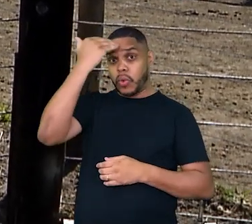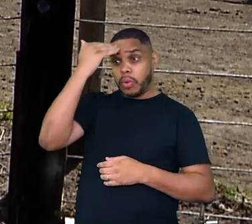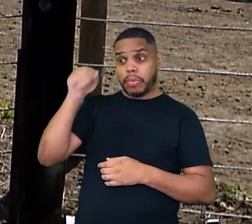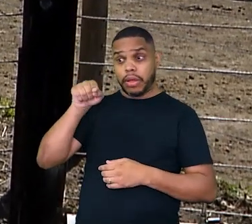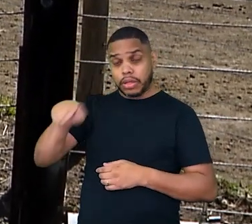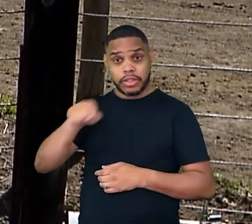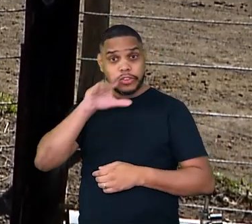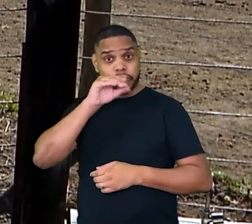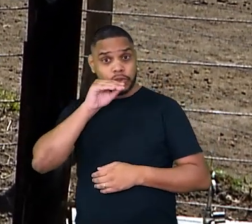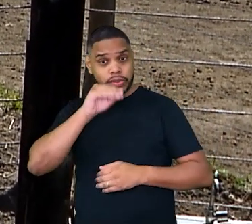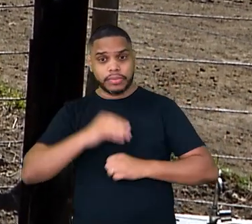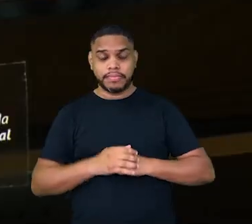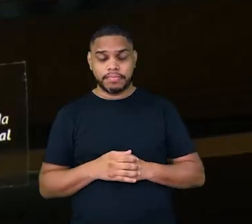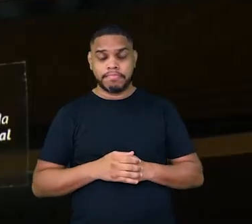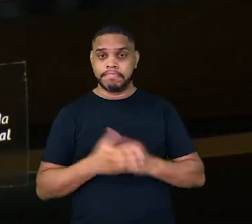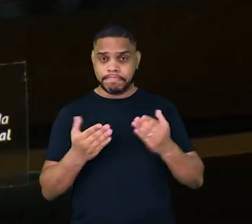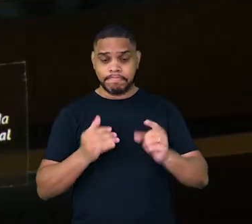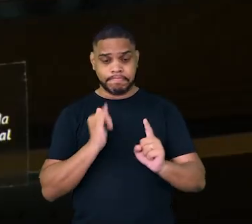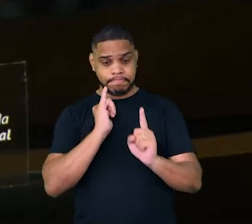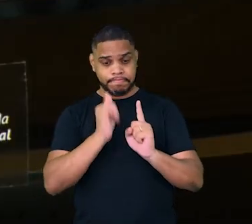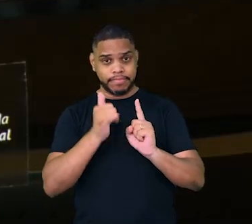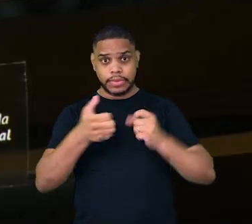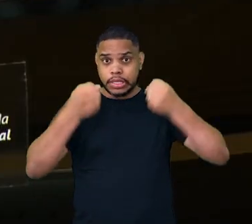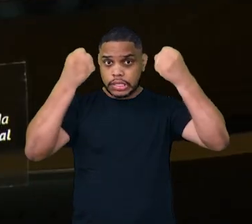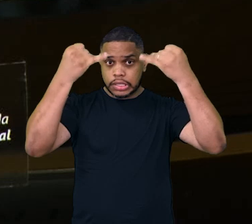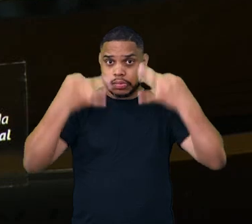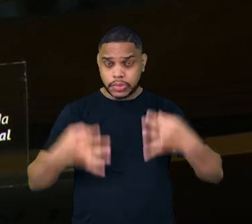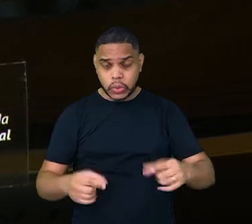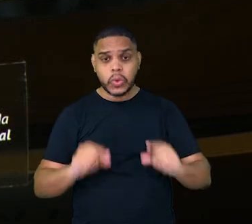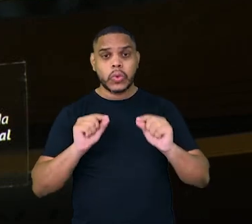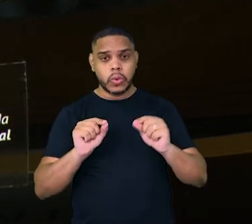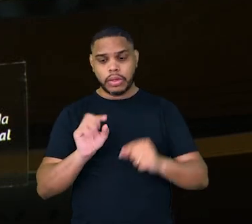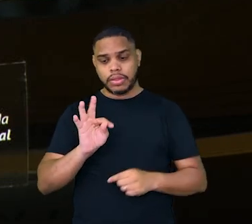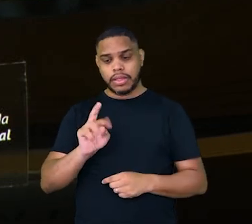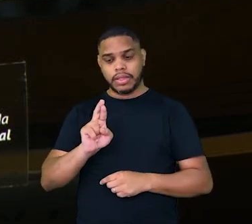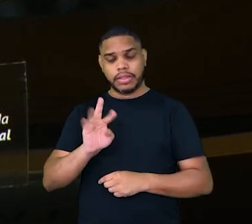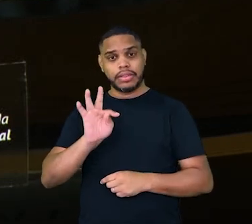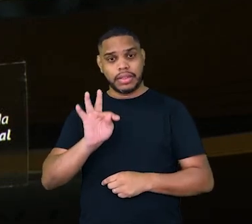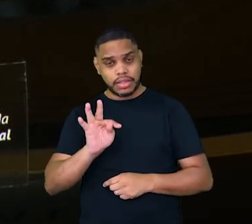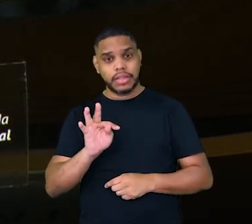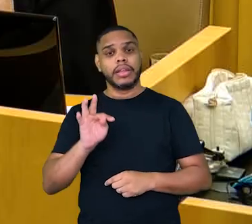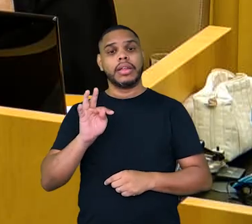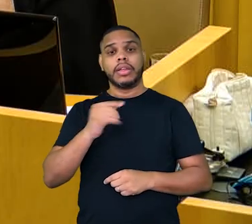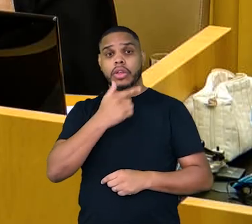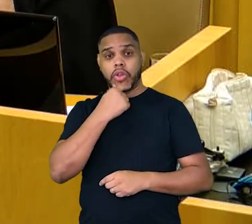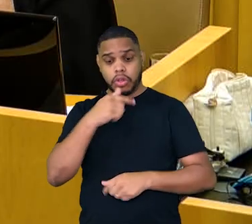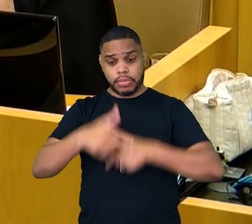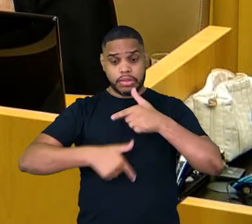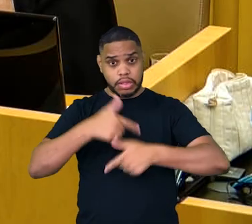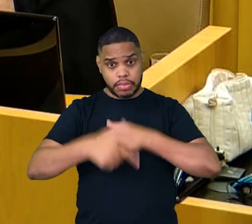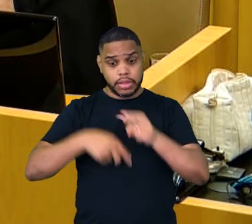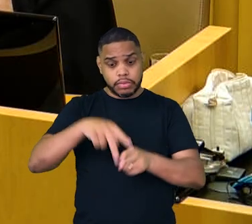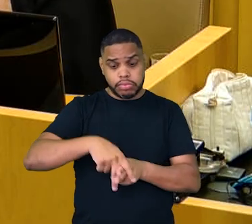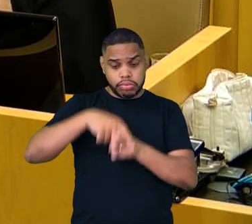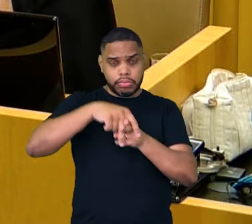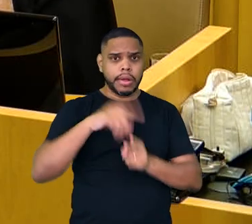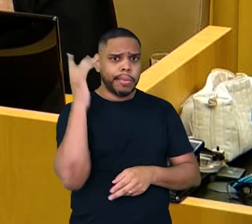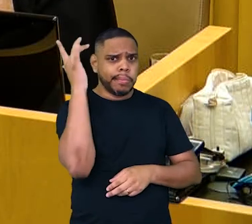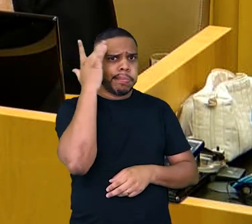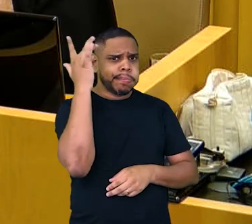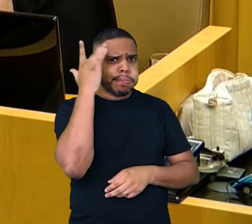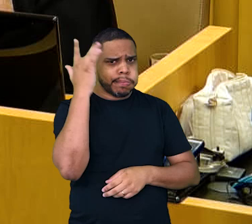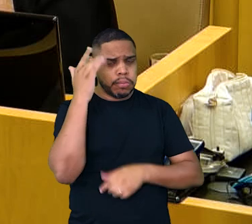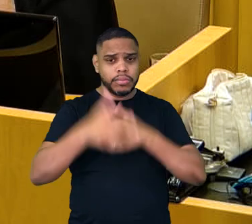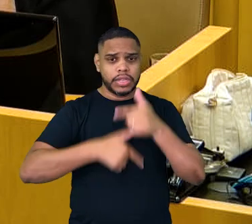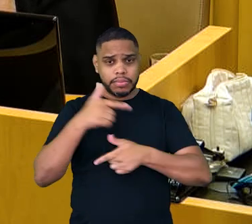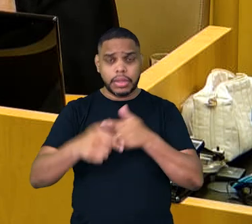culpa exclusiva da vítima. Segundo a relatora, a premissa do TRT de que o vaqueiro era qualificado para a função por